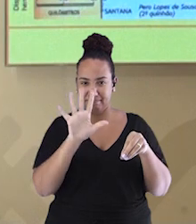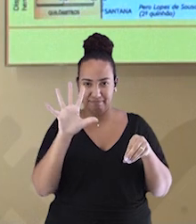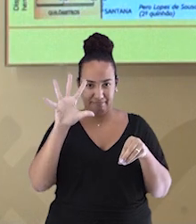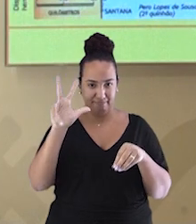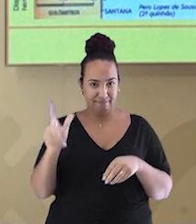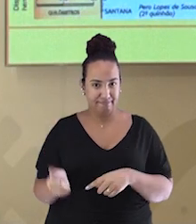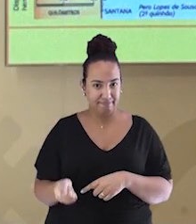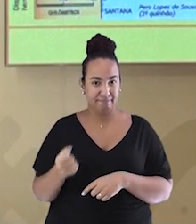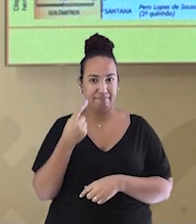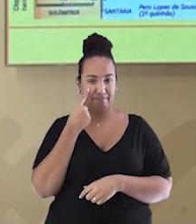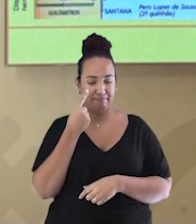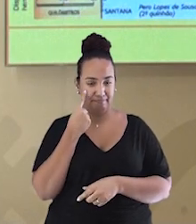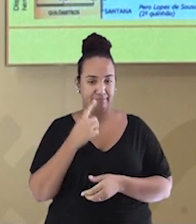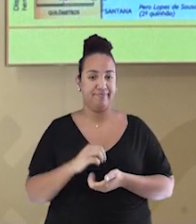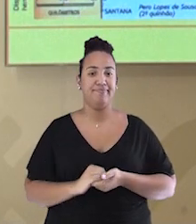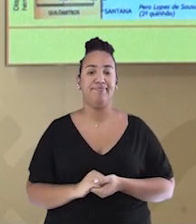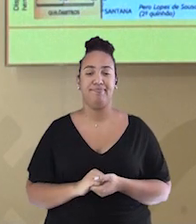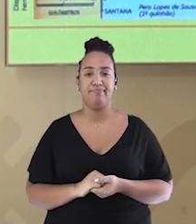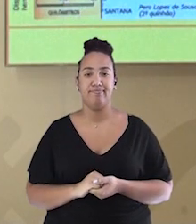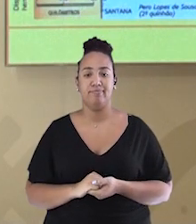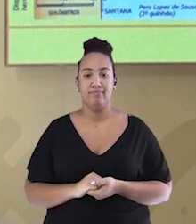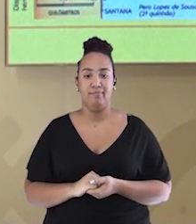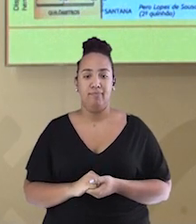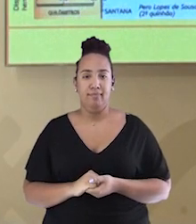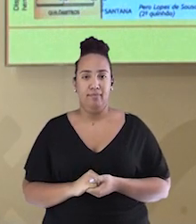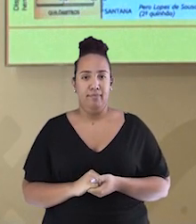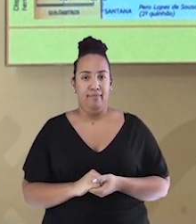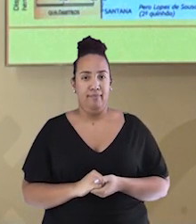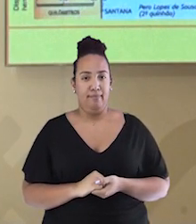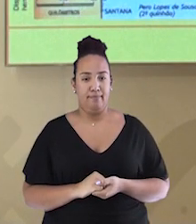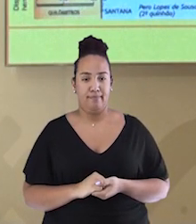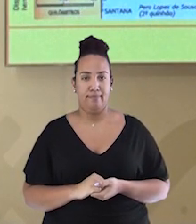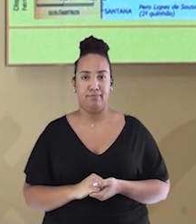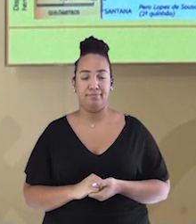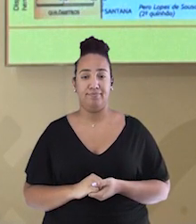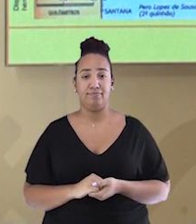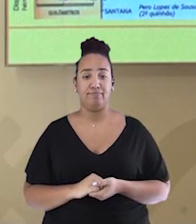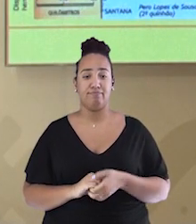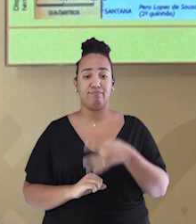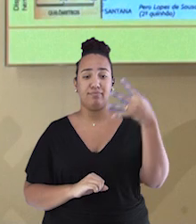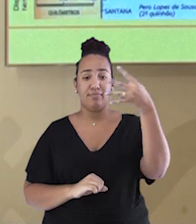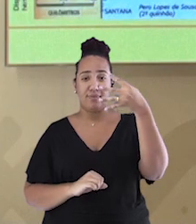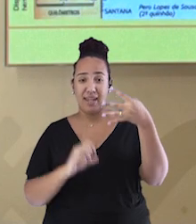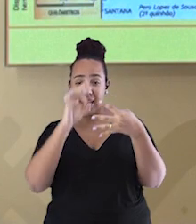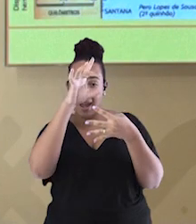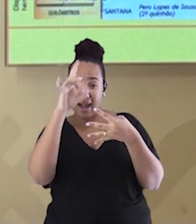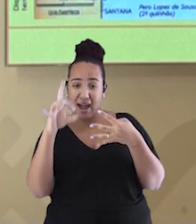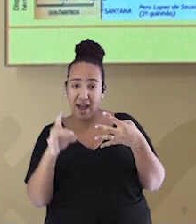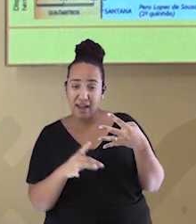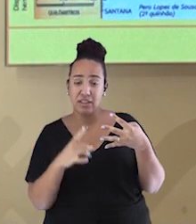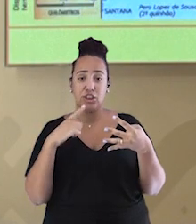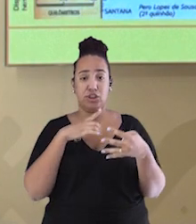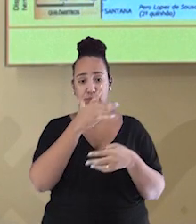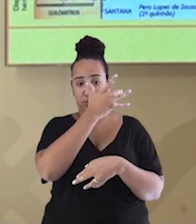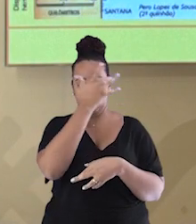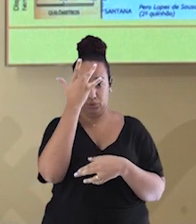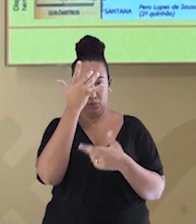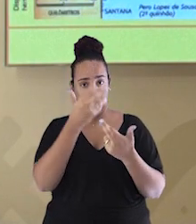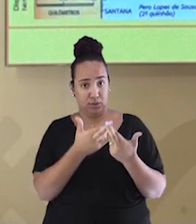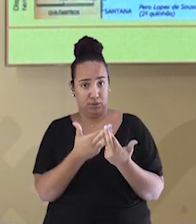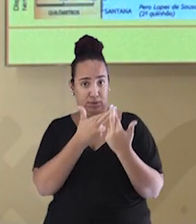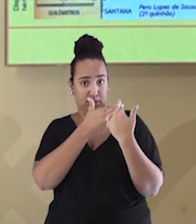no mapa aqui, essa divisão. E cada uma delas tinha um responsável,